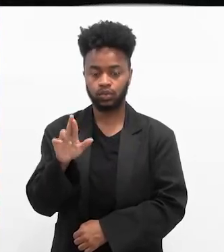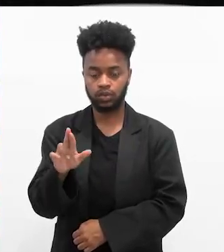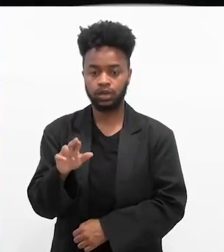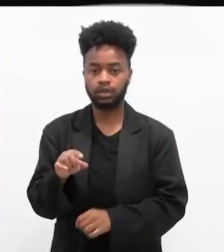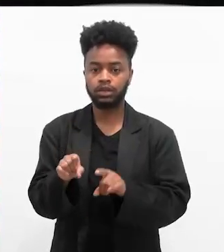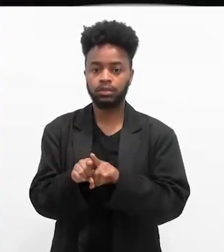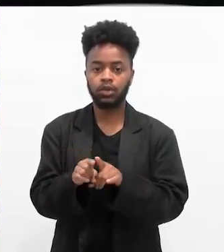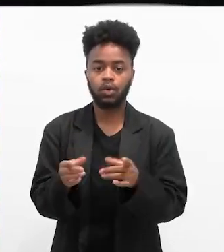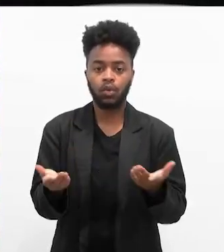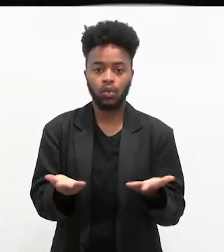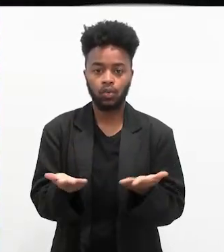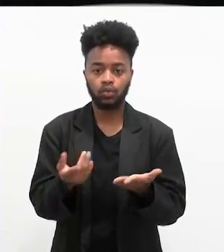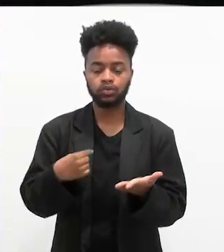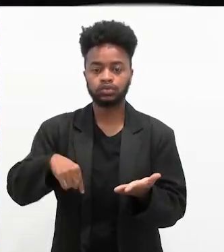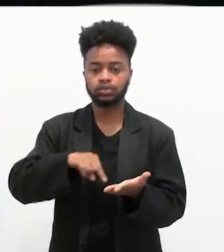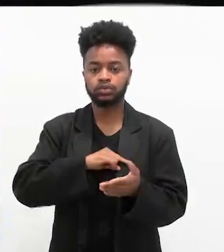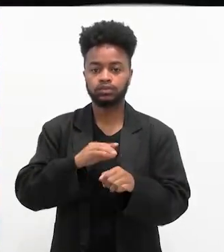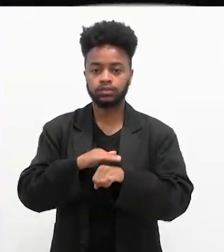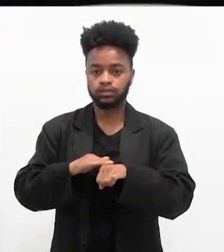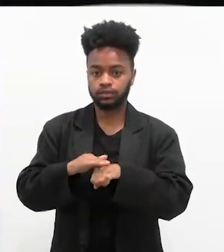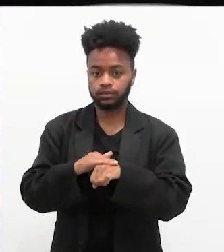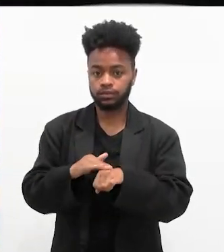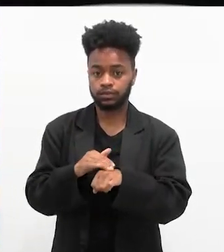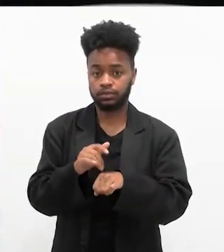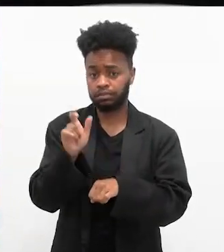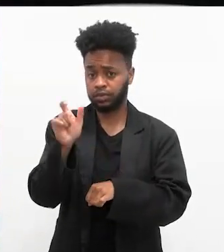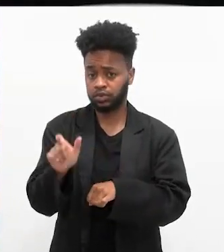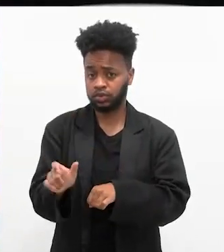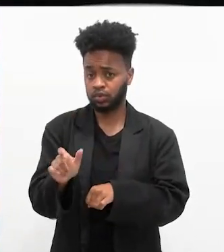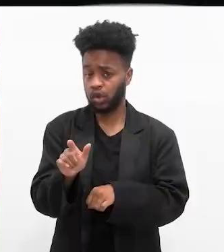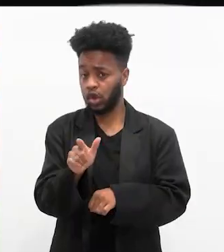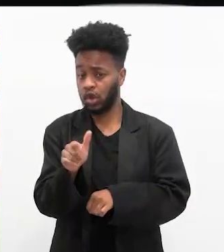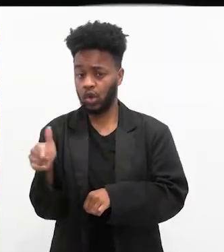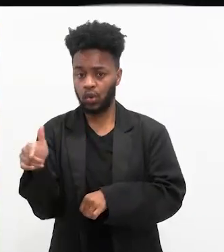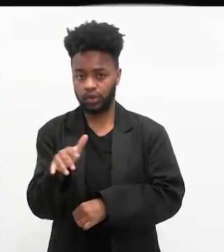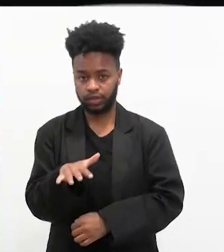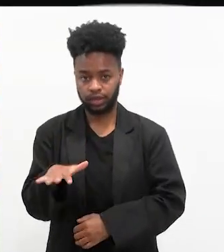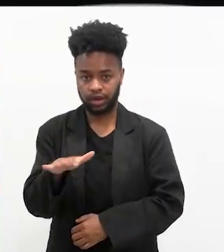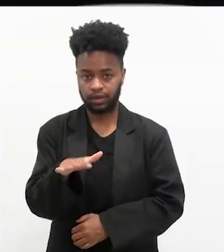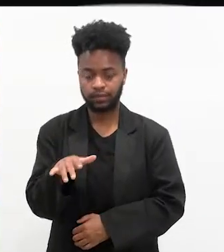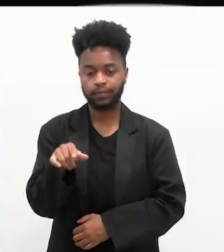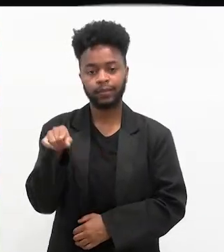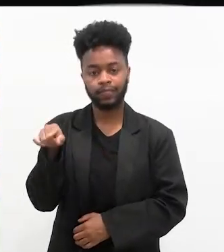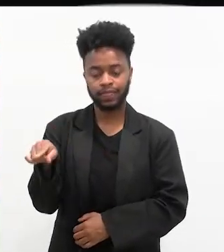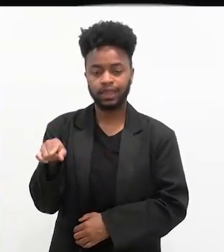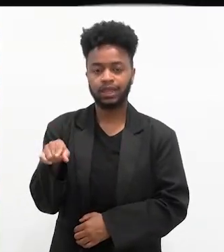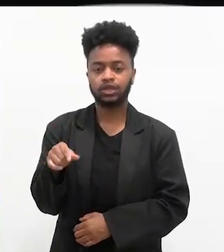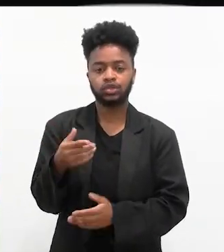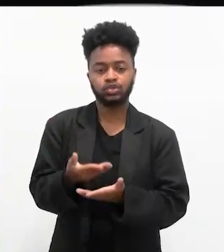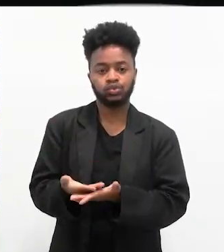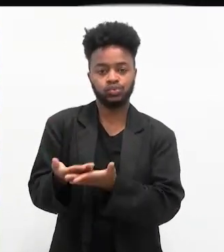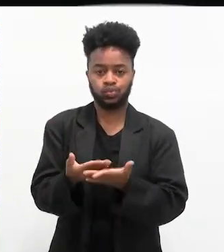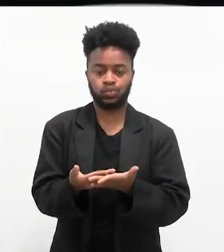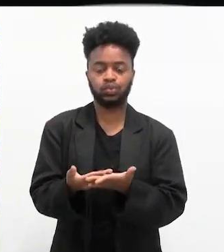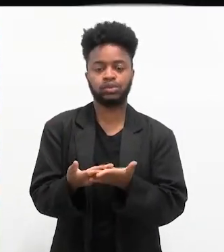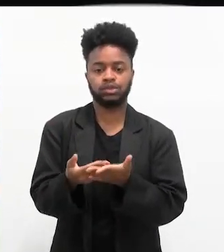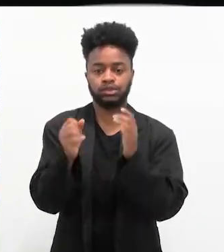aula, e hoje nós vamos conversar com alguém do outro lado da linha, um